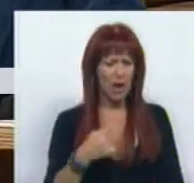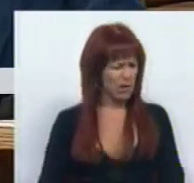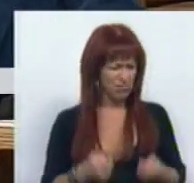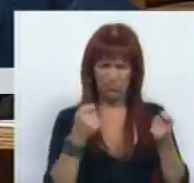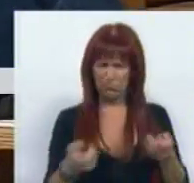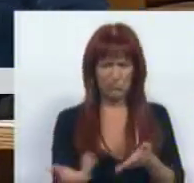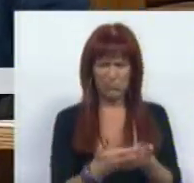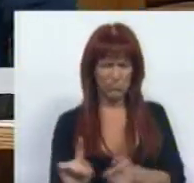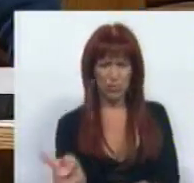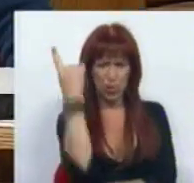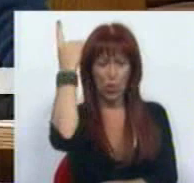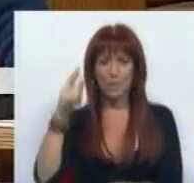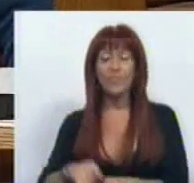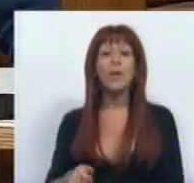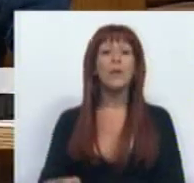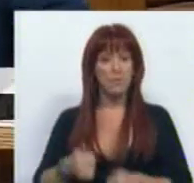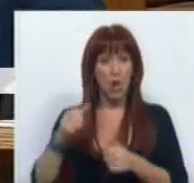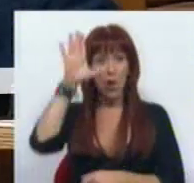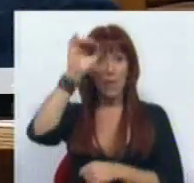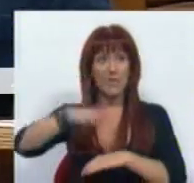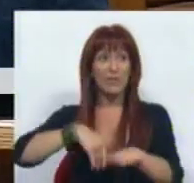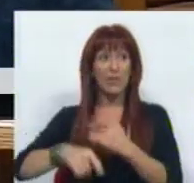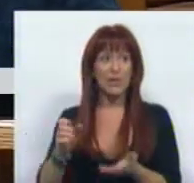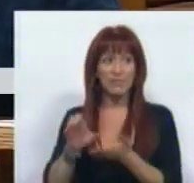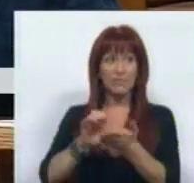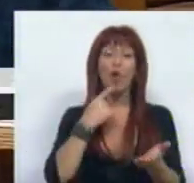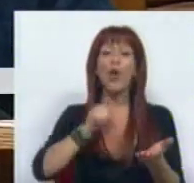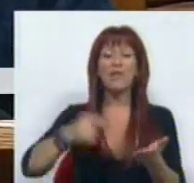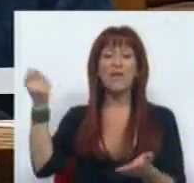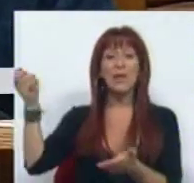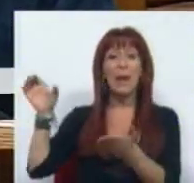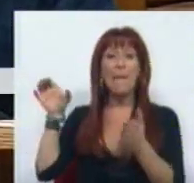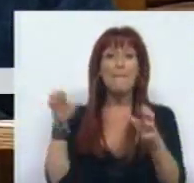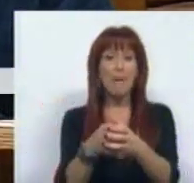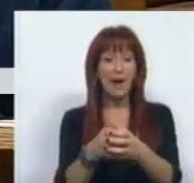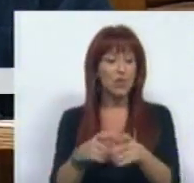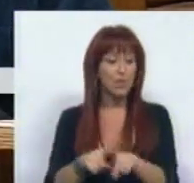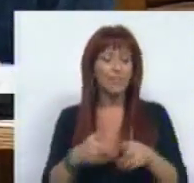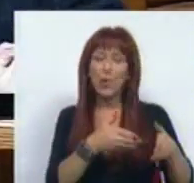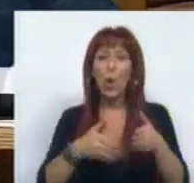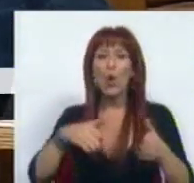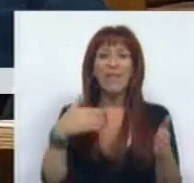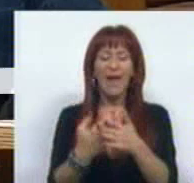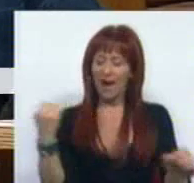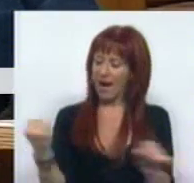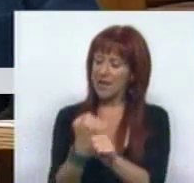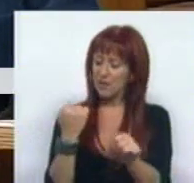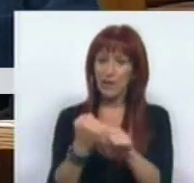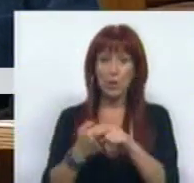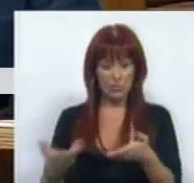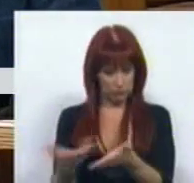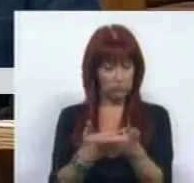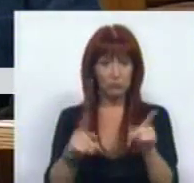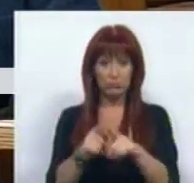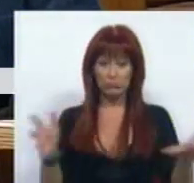investir na economia, melhor faria o Governo se refinanciasse a Caixa Geral de Depósitos, orientando a sua atividade para a